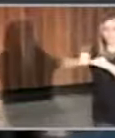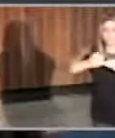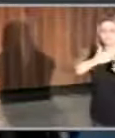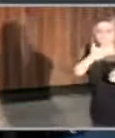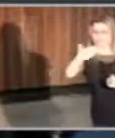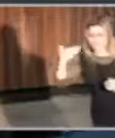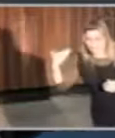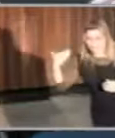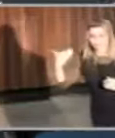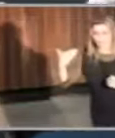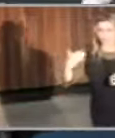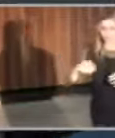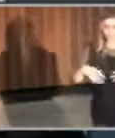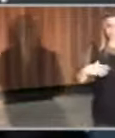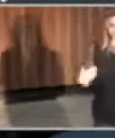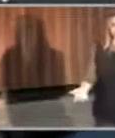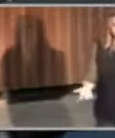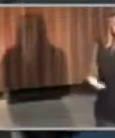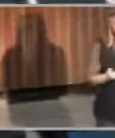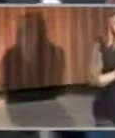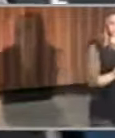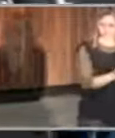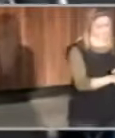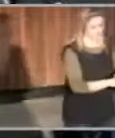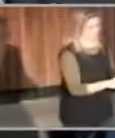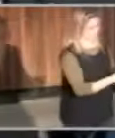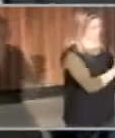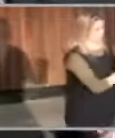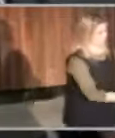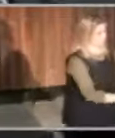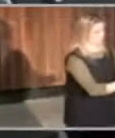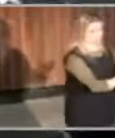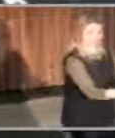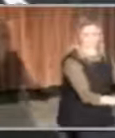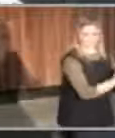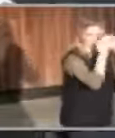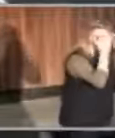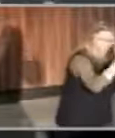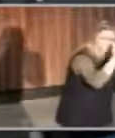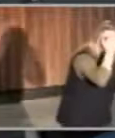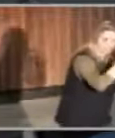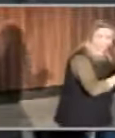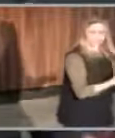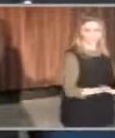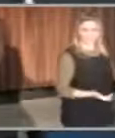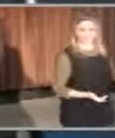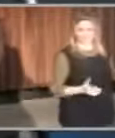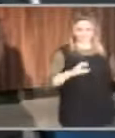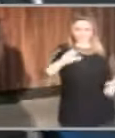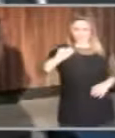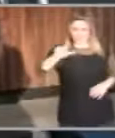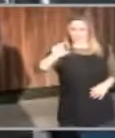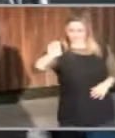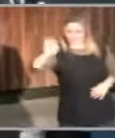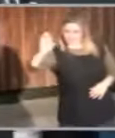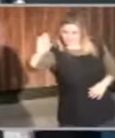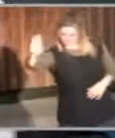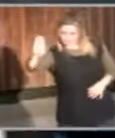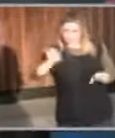anterior, toda ela morreu no deserto, menos Josué e Caleb. E esses eram os filhos daqueles que tinham saído do